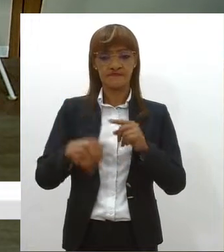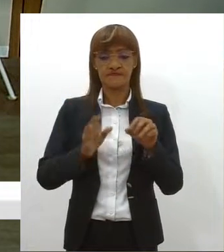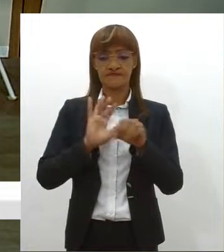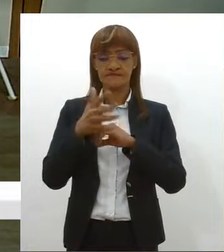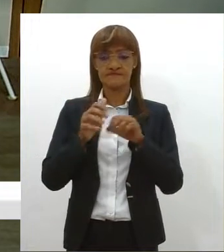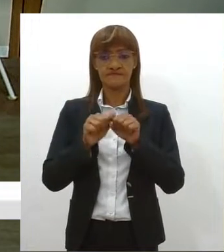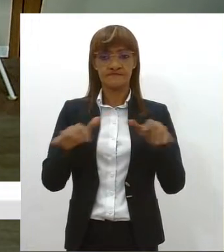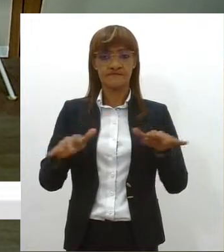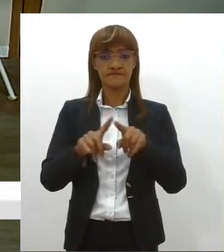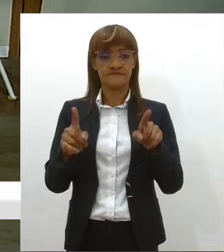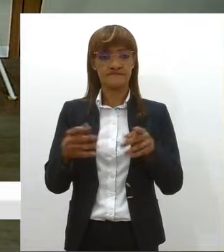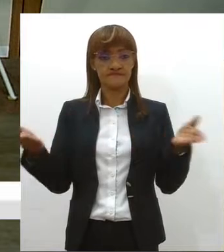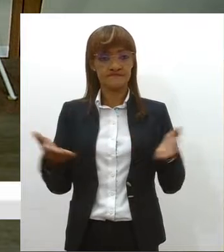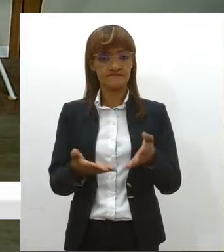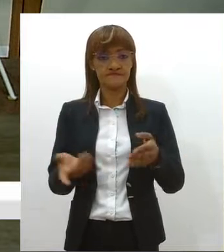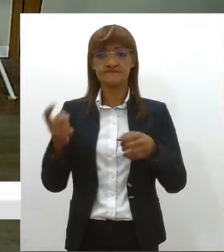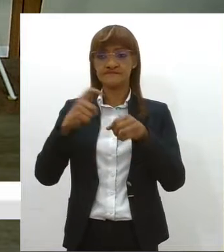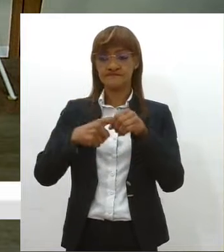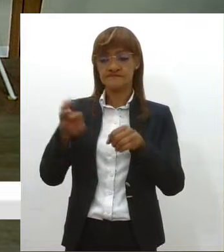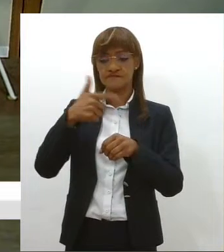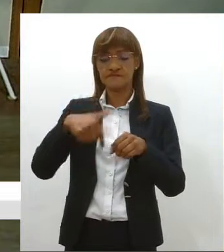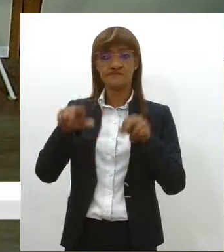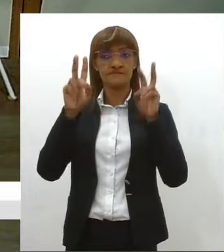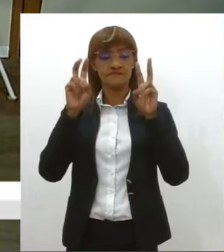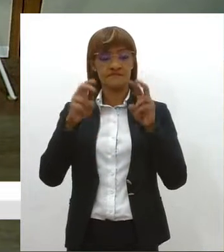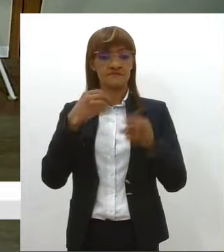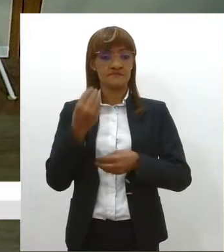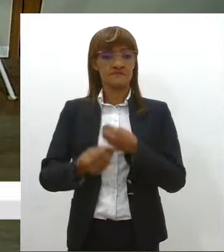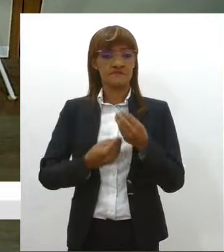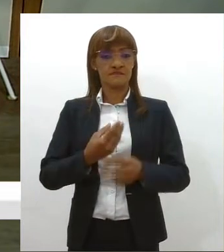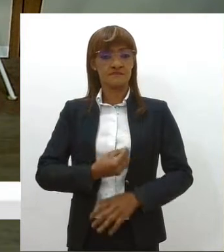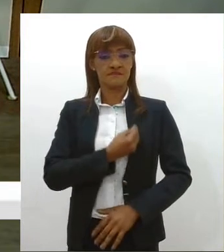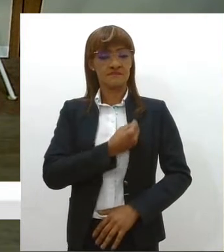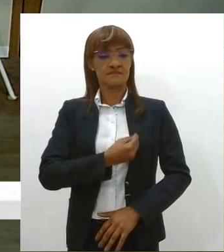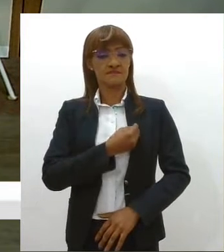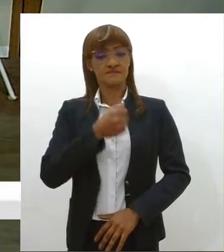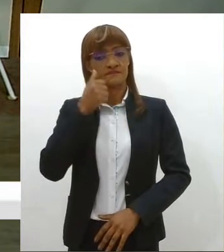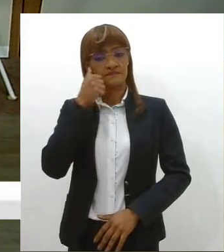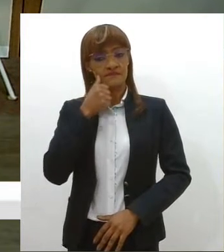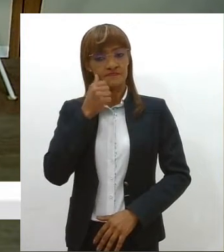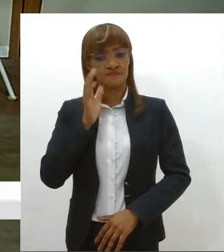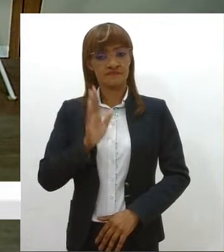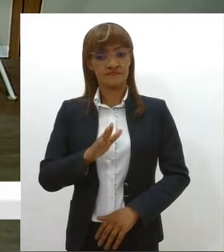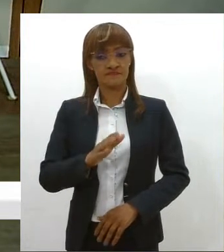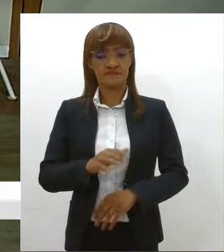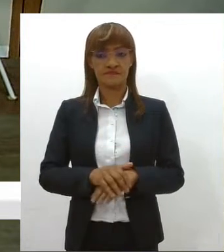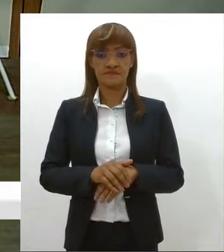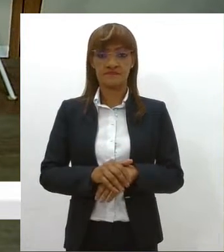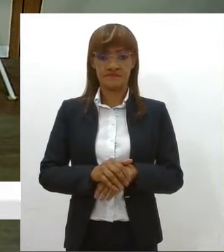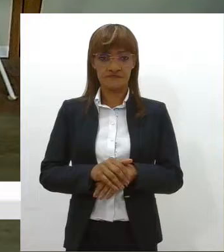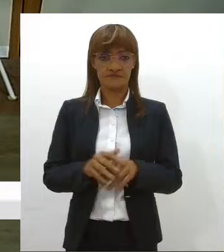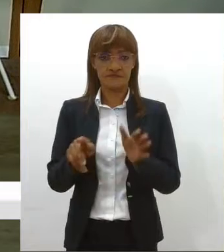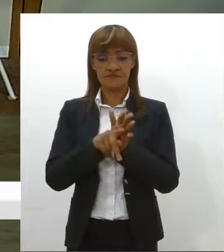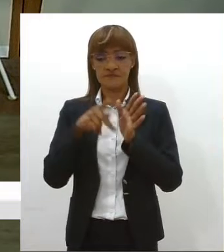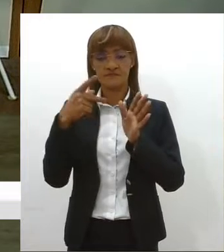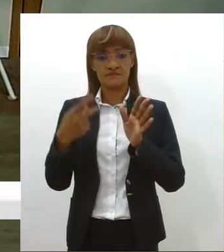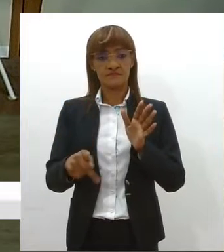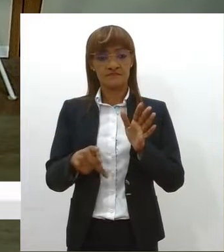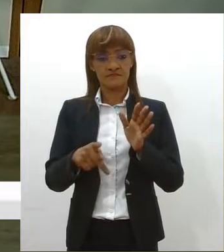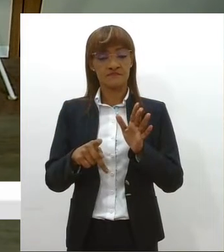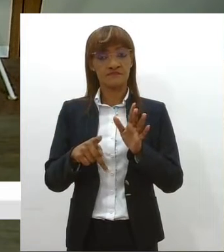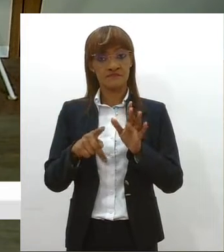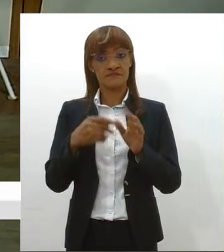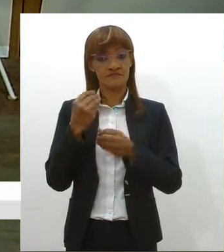vai retomar aí falando, né, de como afeta esse aspecto da vida das mulheres, né, mais especificamente a questão reprodutiva.